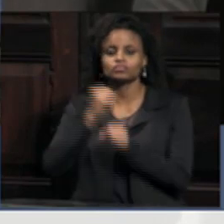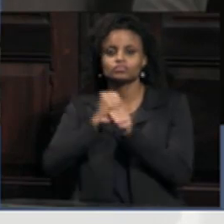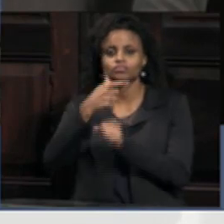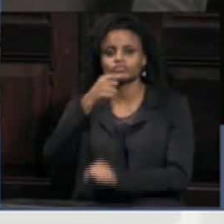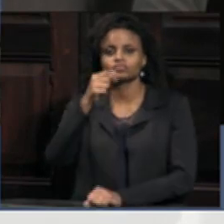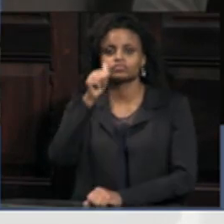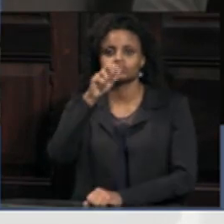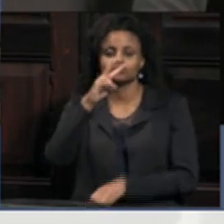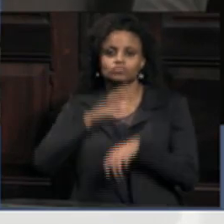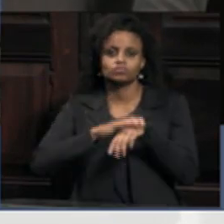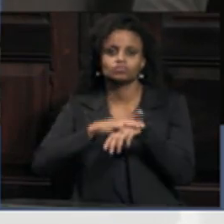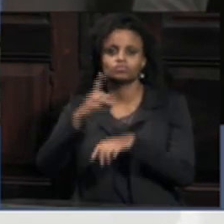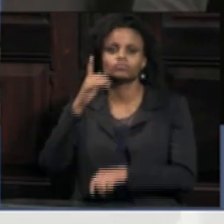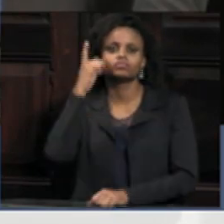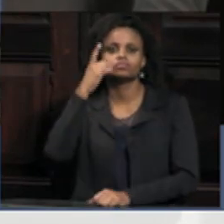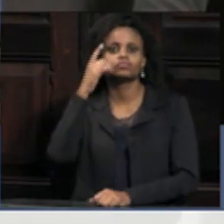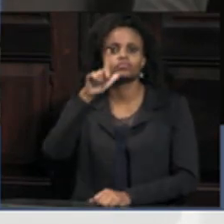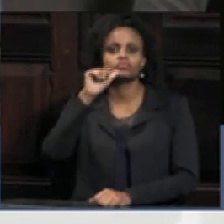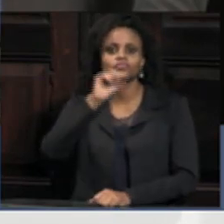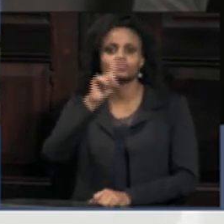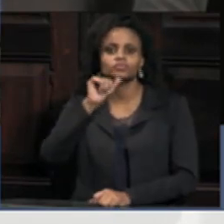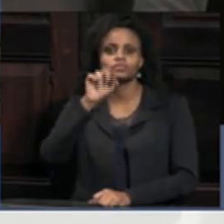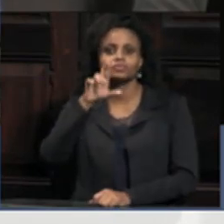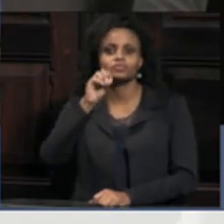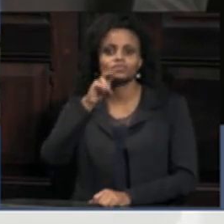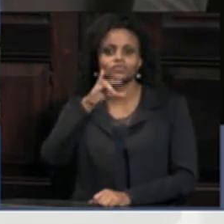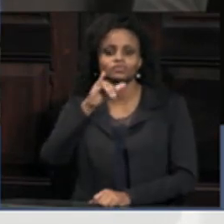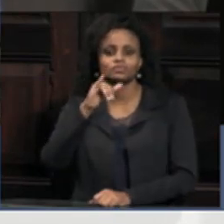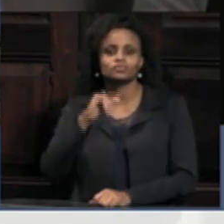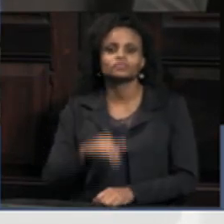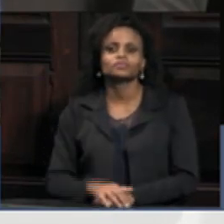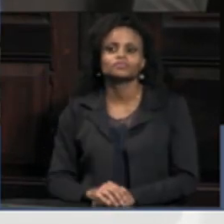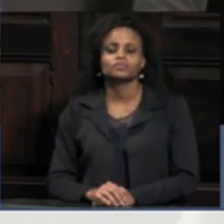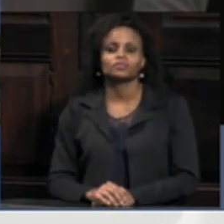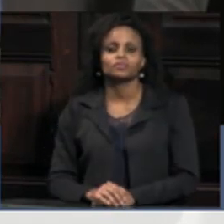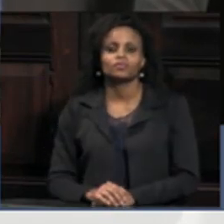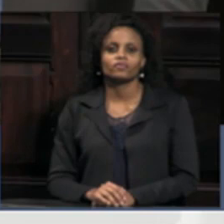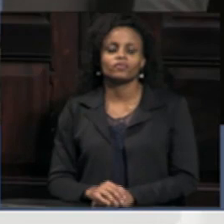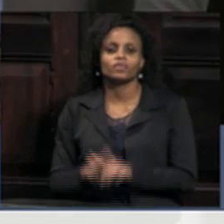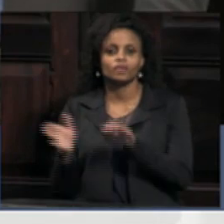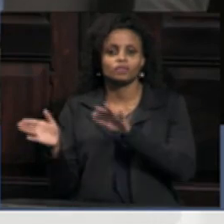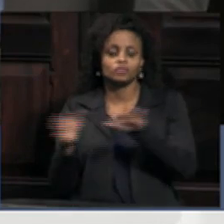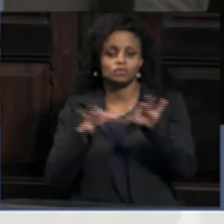902/2015, de autoria do deputado André Lazzaroni. Veto total oposto. Projeto de lei